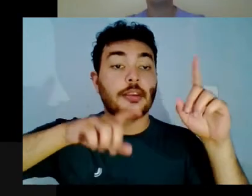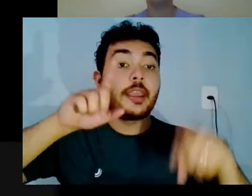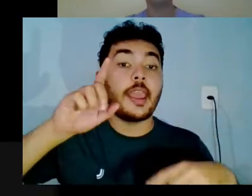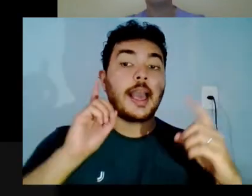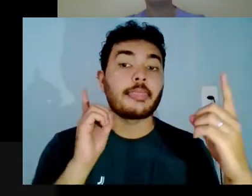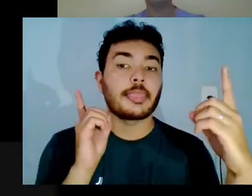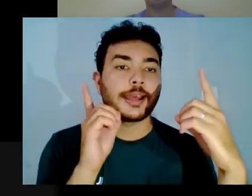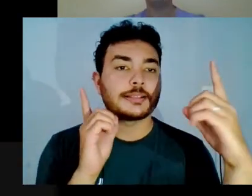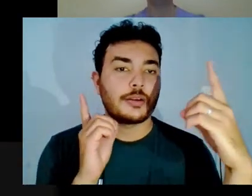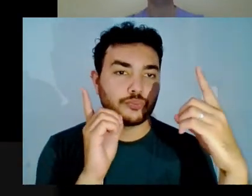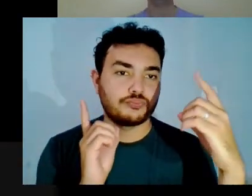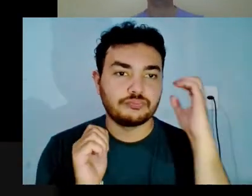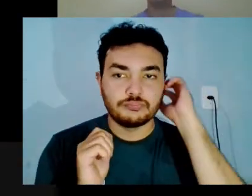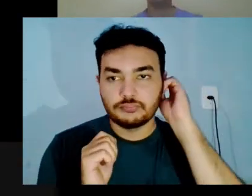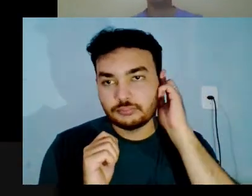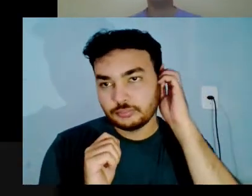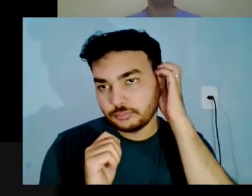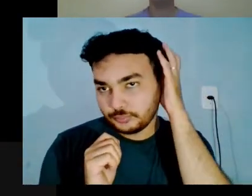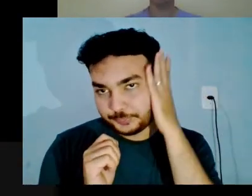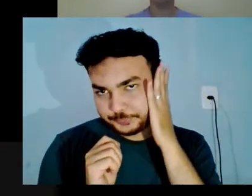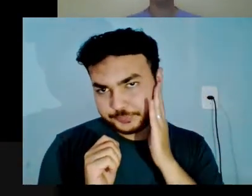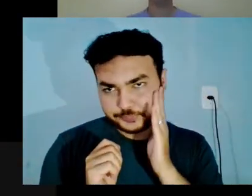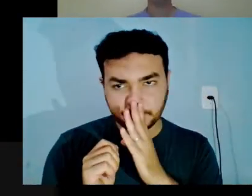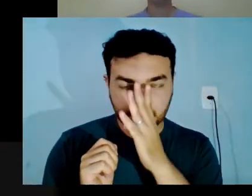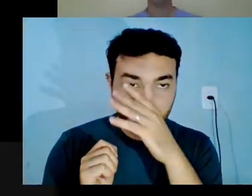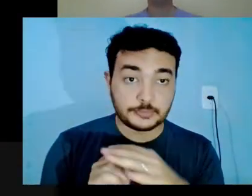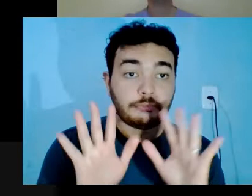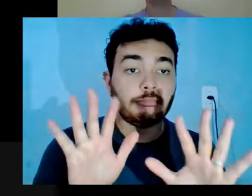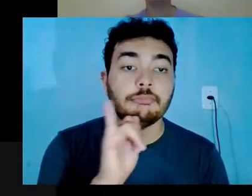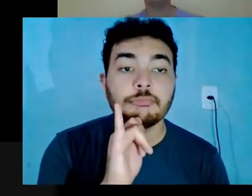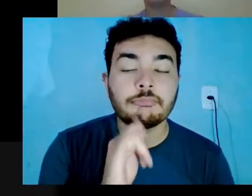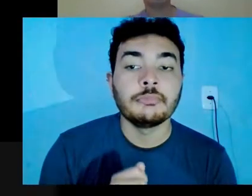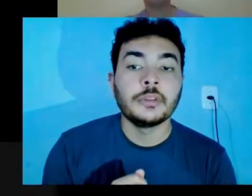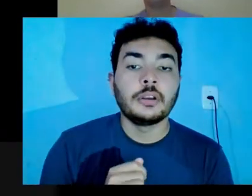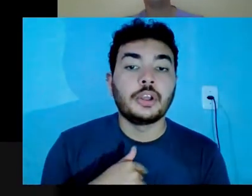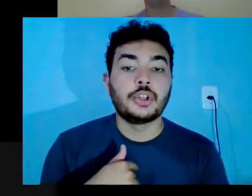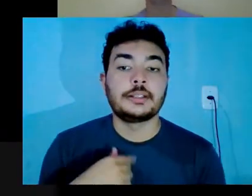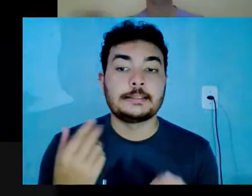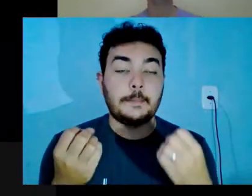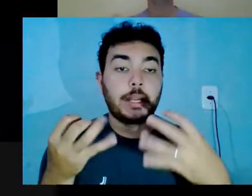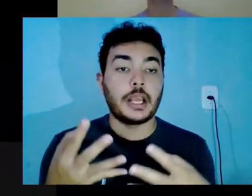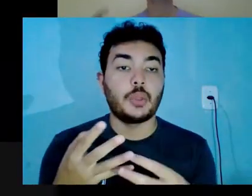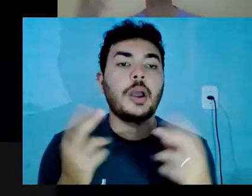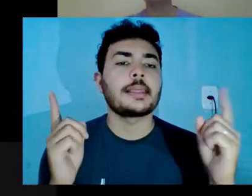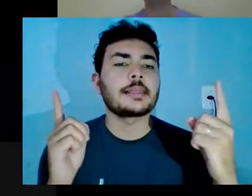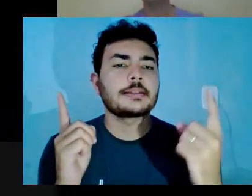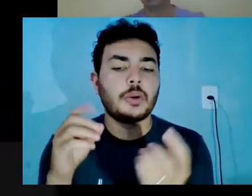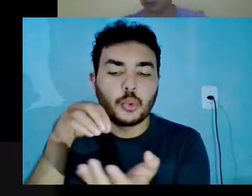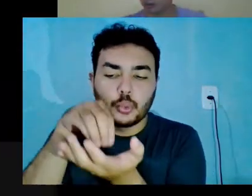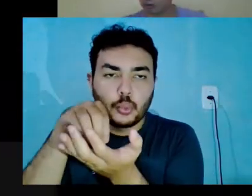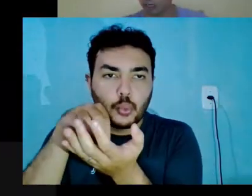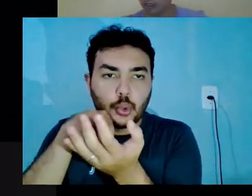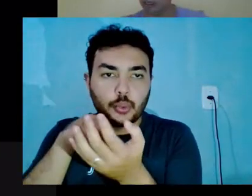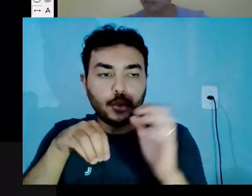né, que é a carga nuclear efetiva. Como assim, professor? Uma coisa é se a gente está falando da atração que o núcleo exerce sobre o elétron mais